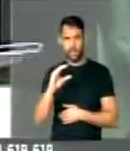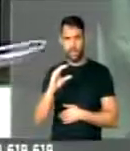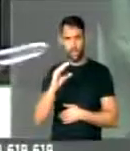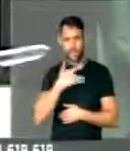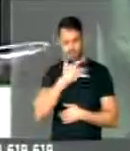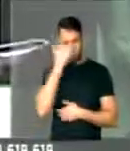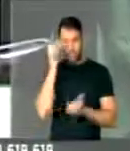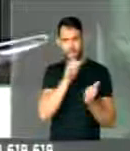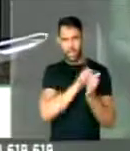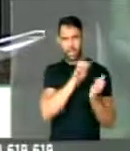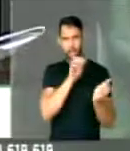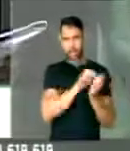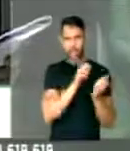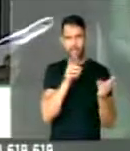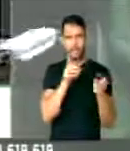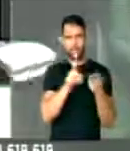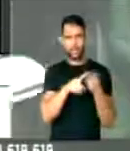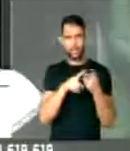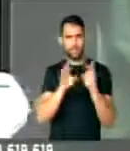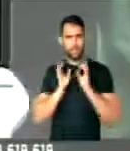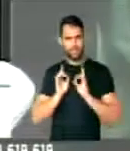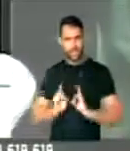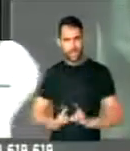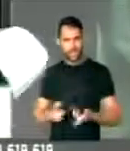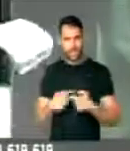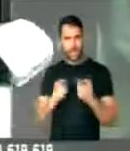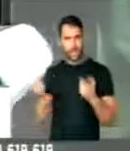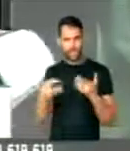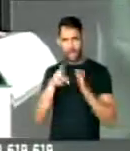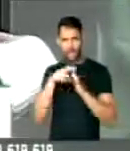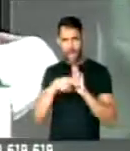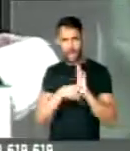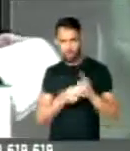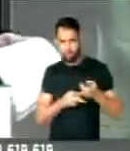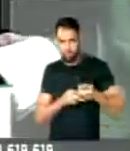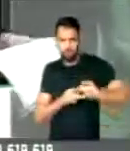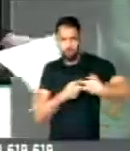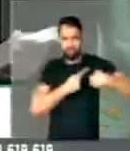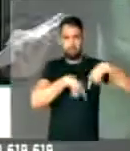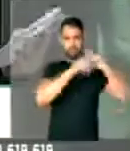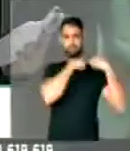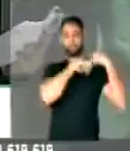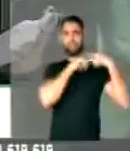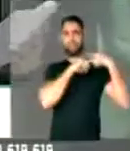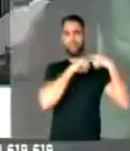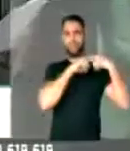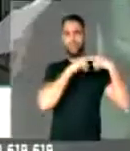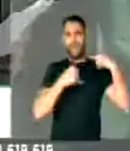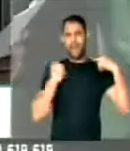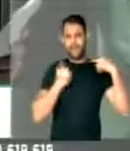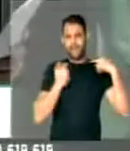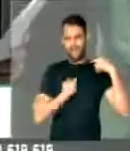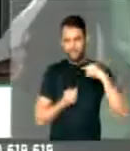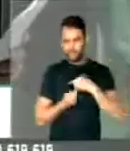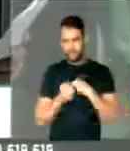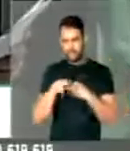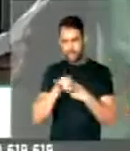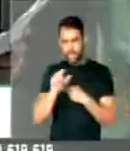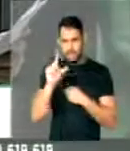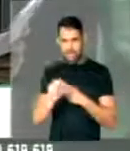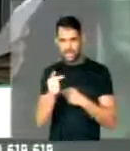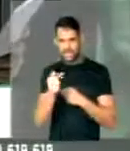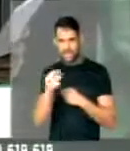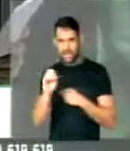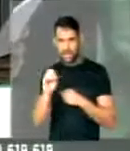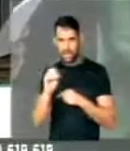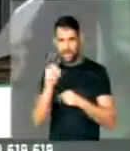aos idosos? A nova regra retroage. A idade mínima de 70 anos, ou seja,